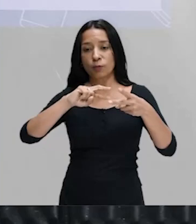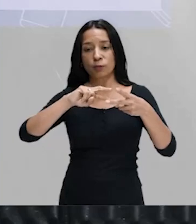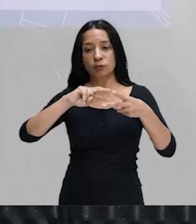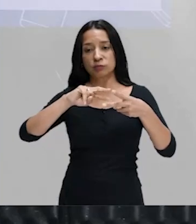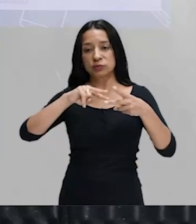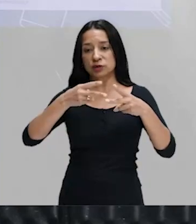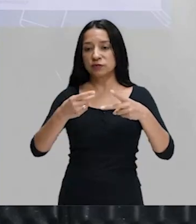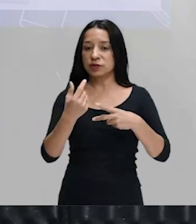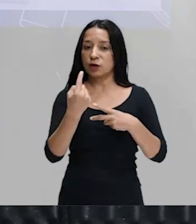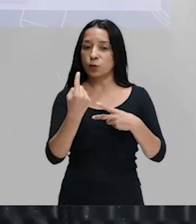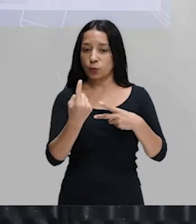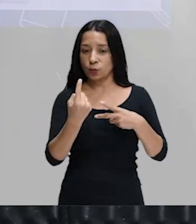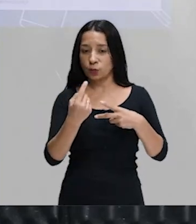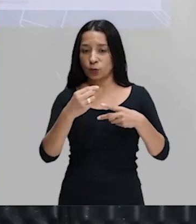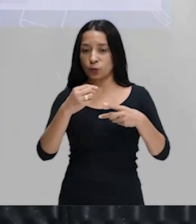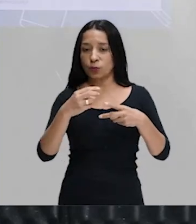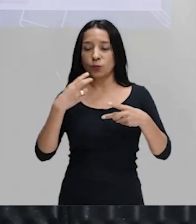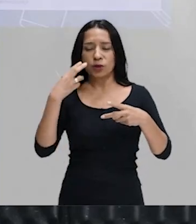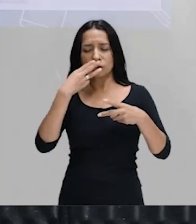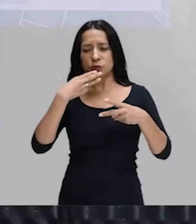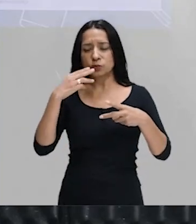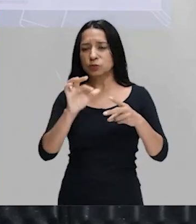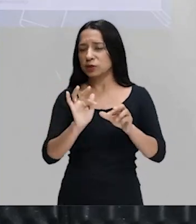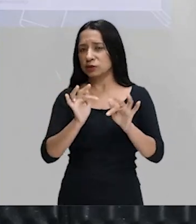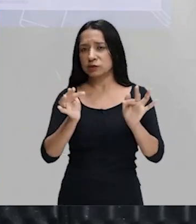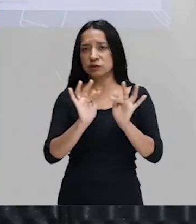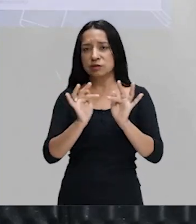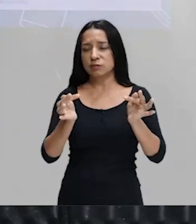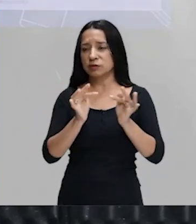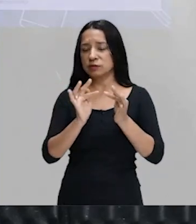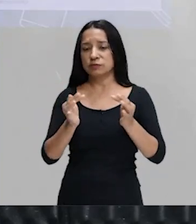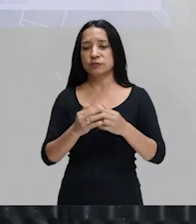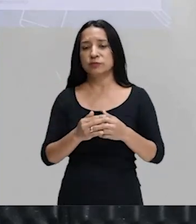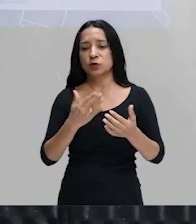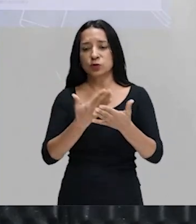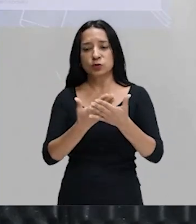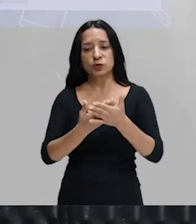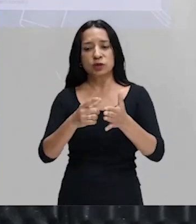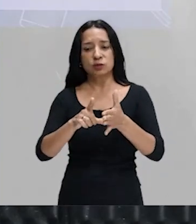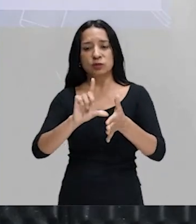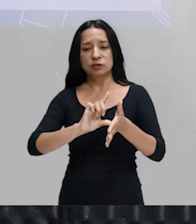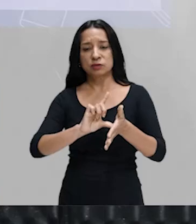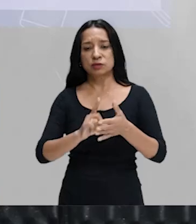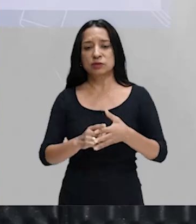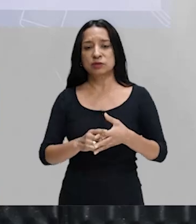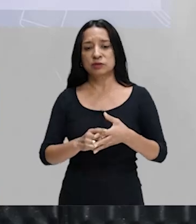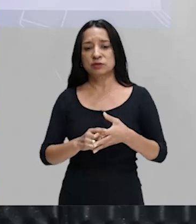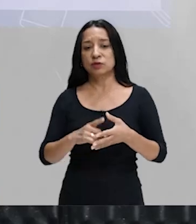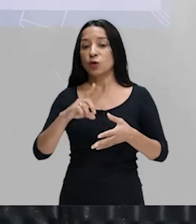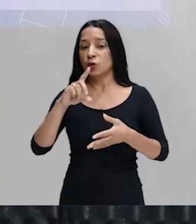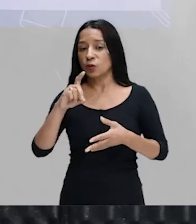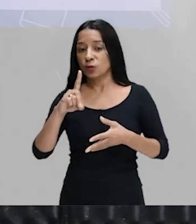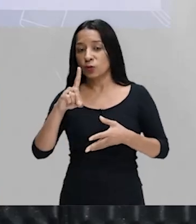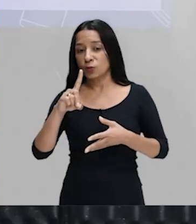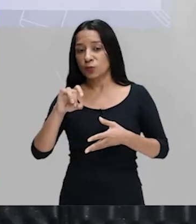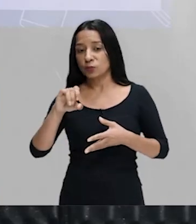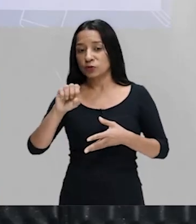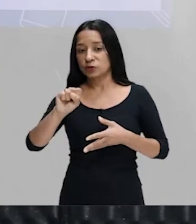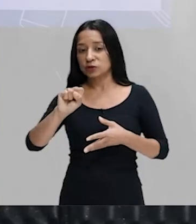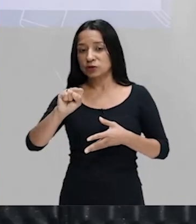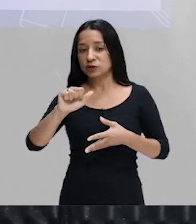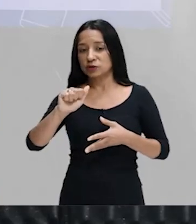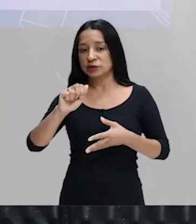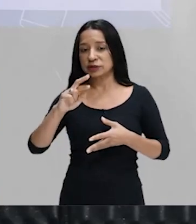ok? Que são aqueles que a gente já olhou aqui, que a gente estava estudando anteriormente. Os disacarídeos são formados